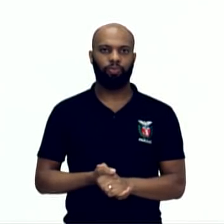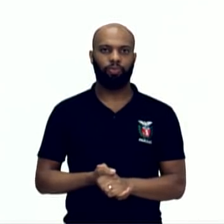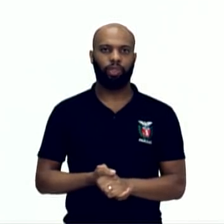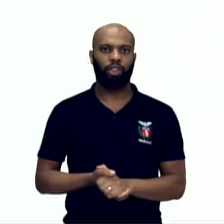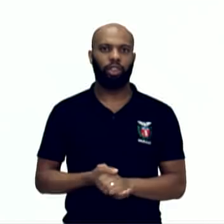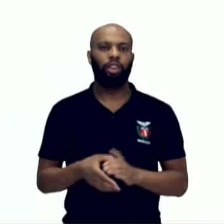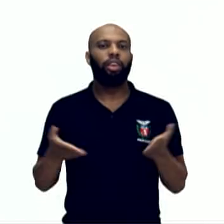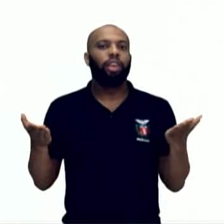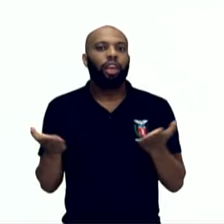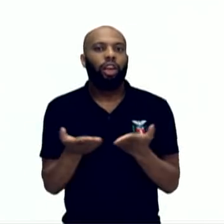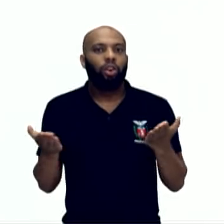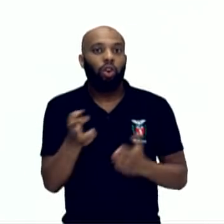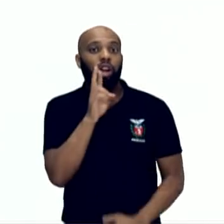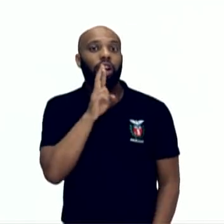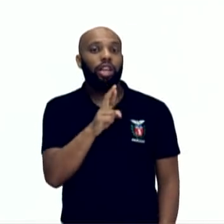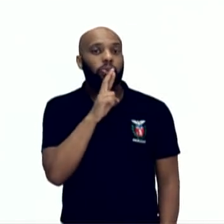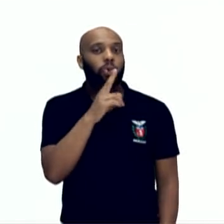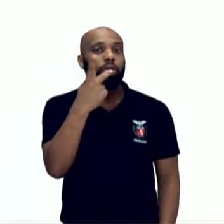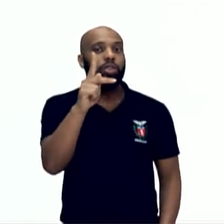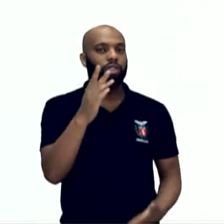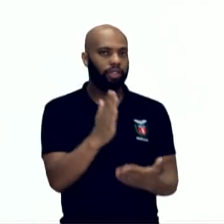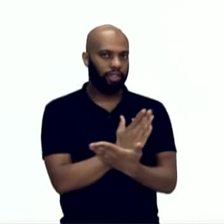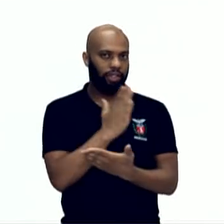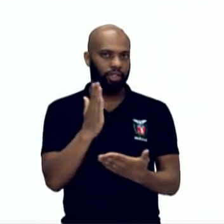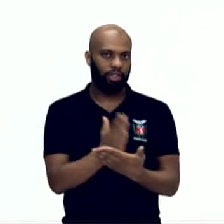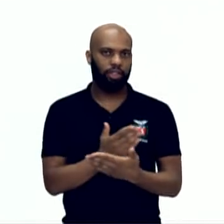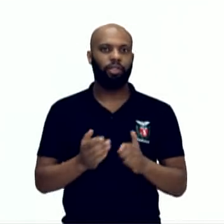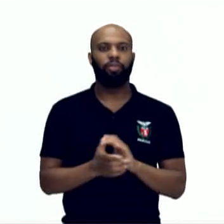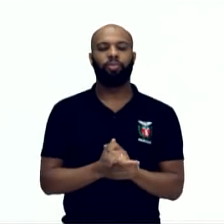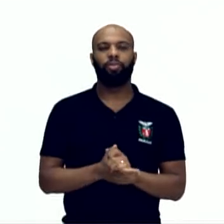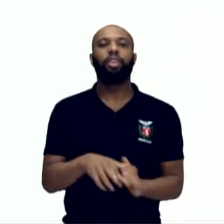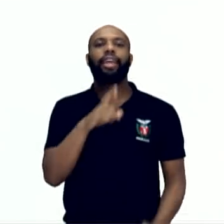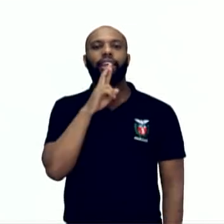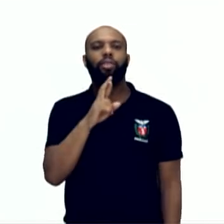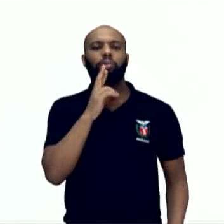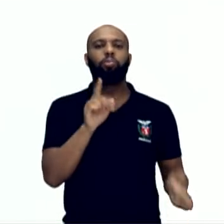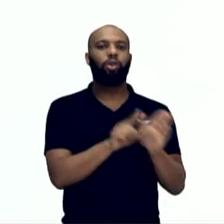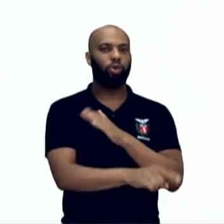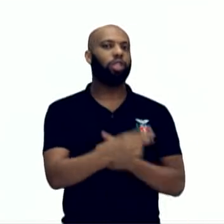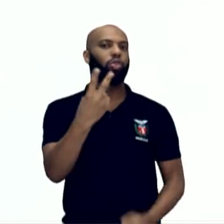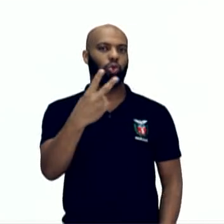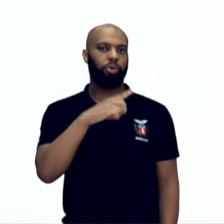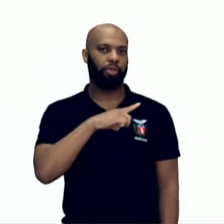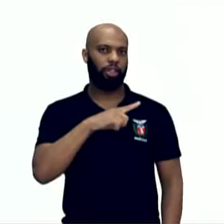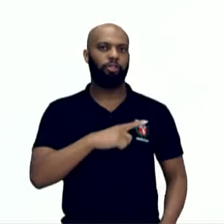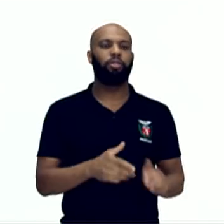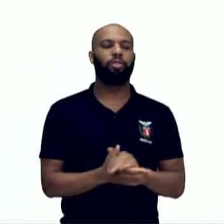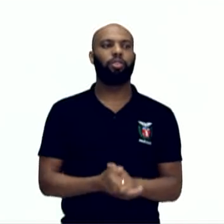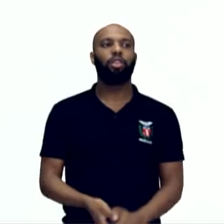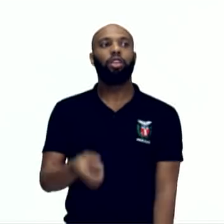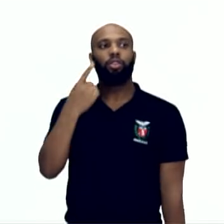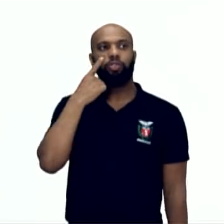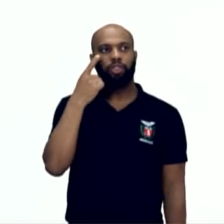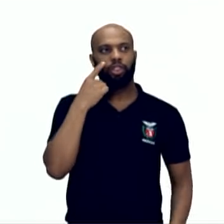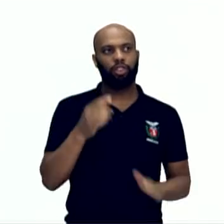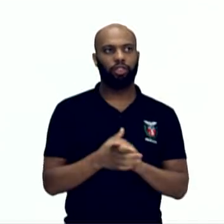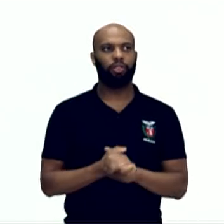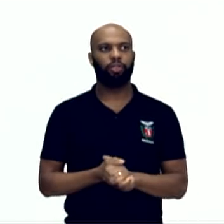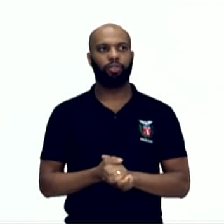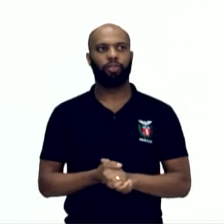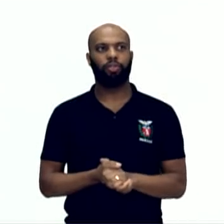Agora, vamos responder no caderno? Vamos responder essas duas questões? Olha aqui, vamos